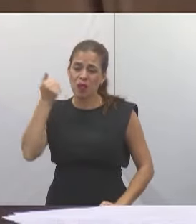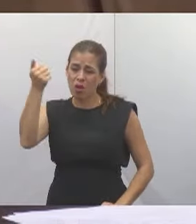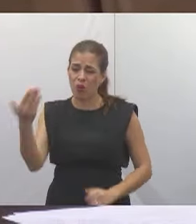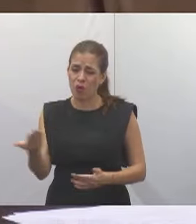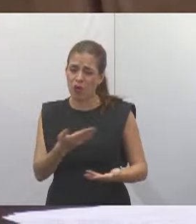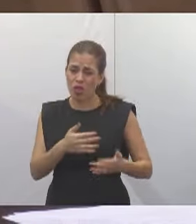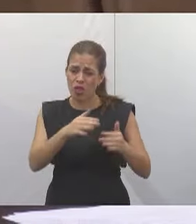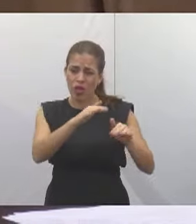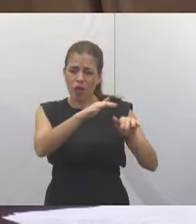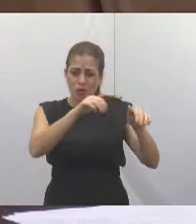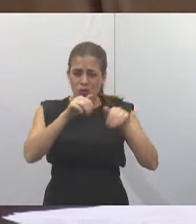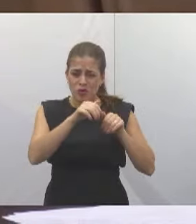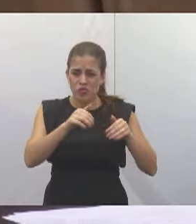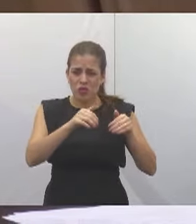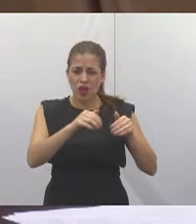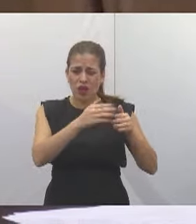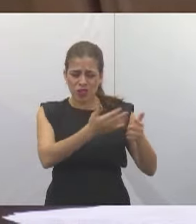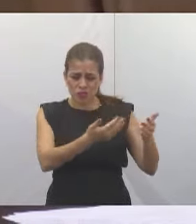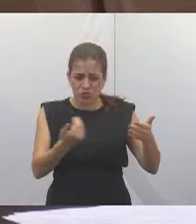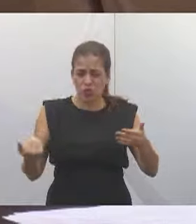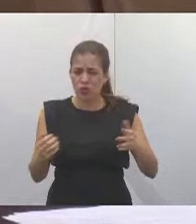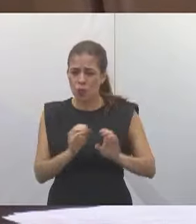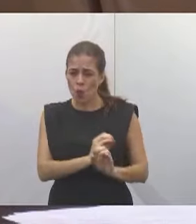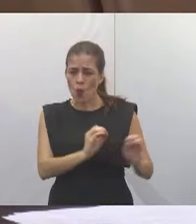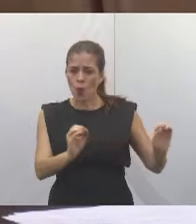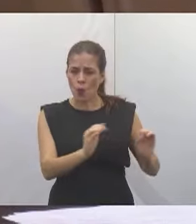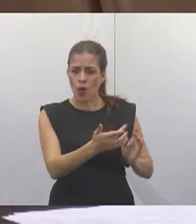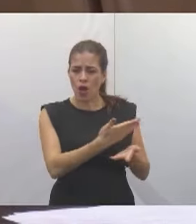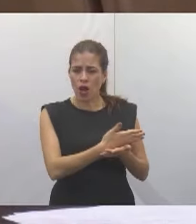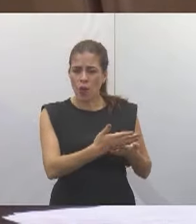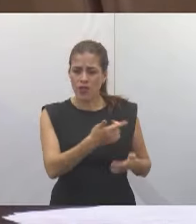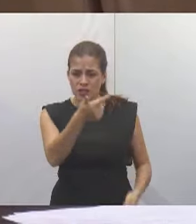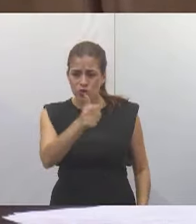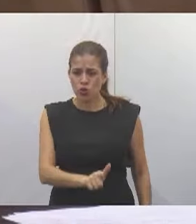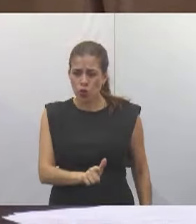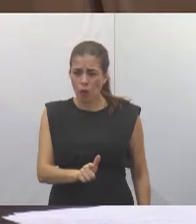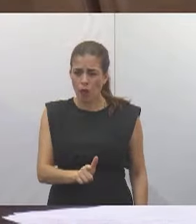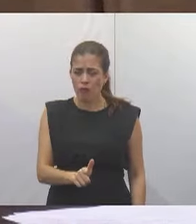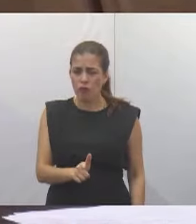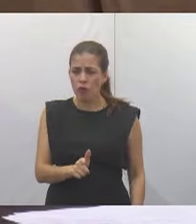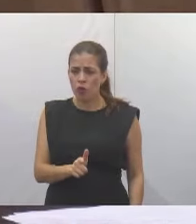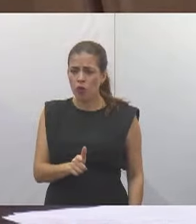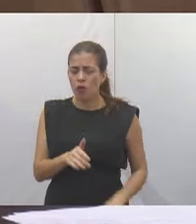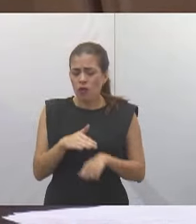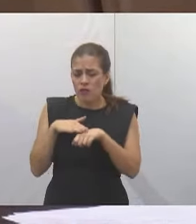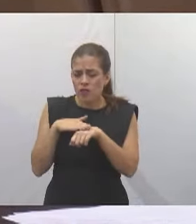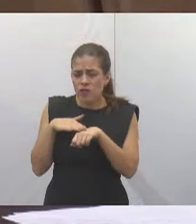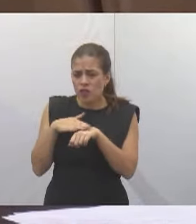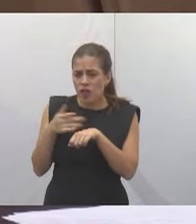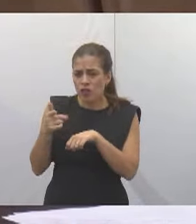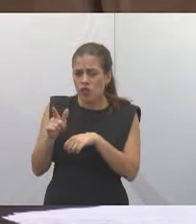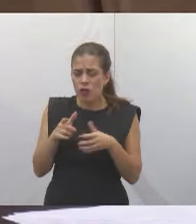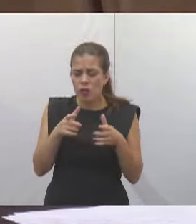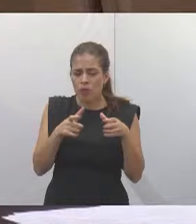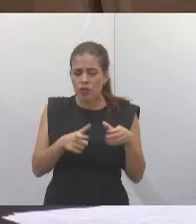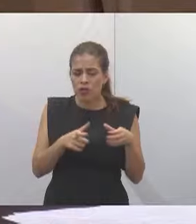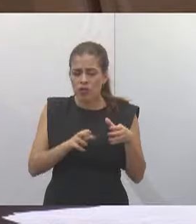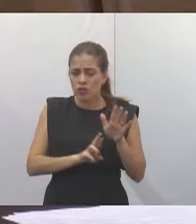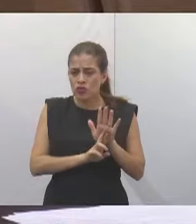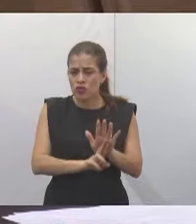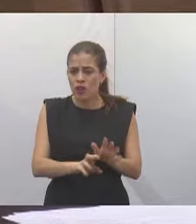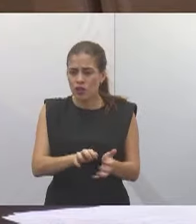as coisas desde lá, deixar vazio, para que possa começar de novo a gente reiniciar uma conversa desse centro de referência do idoso.